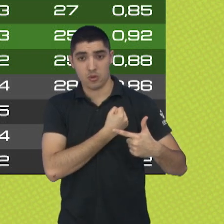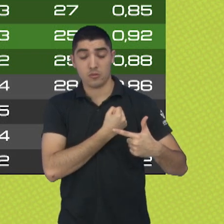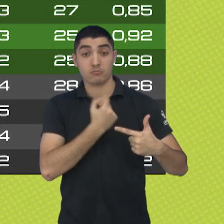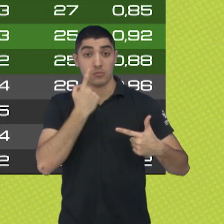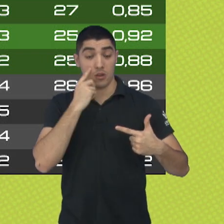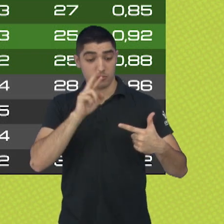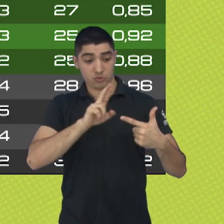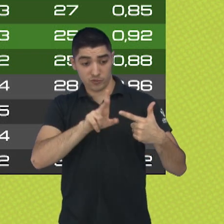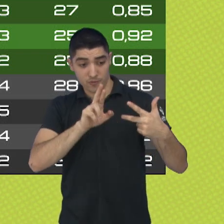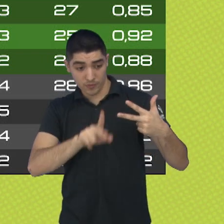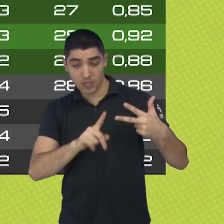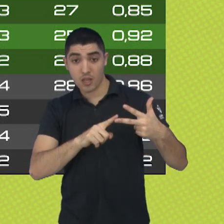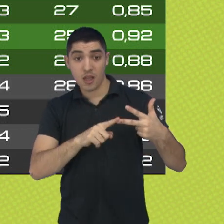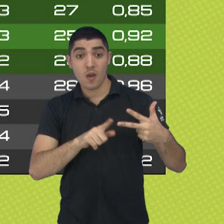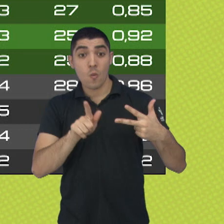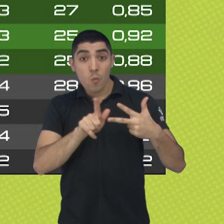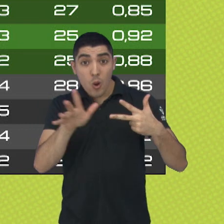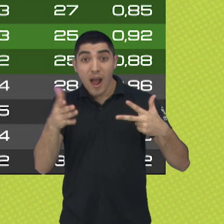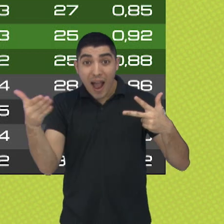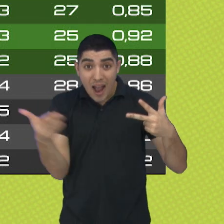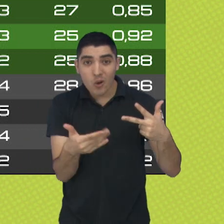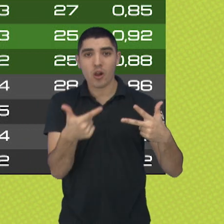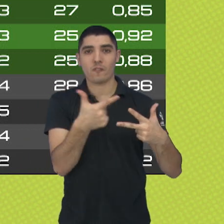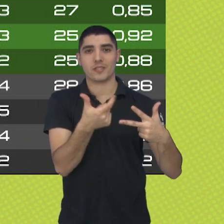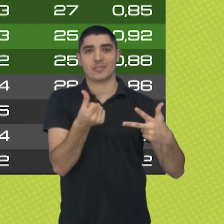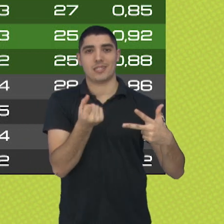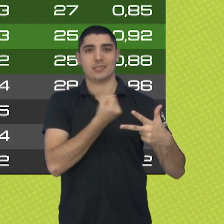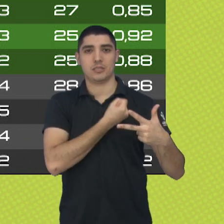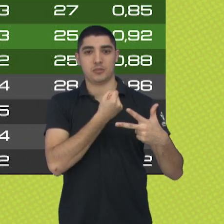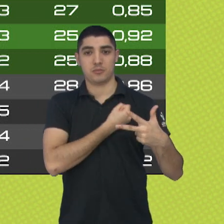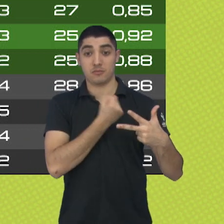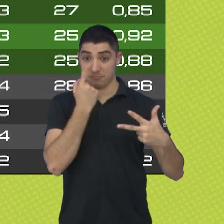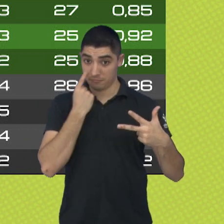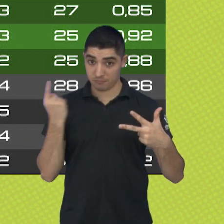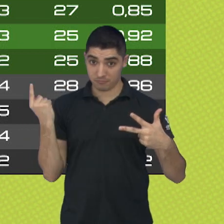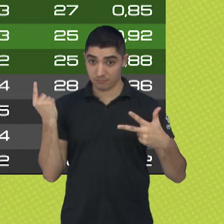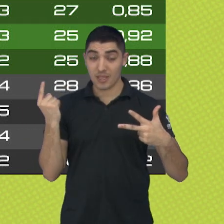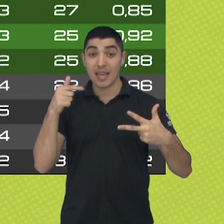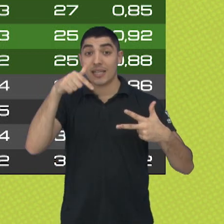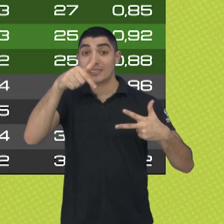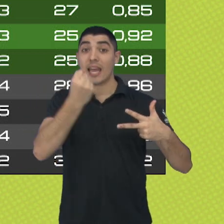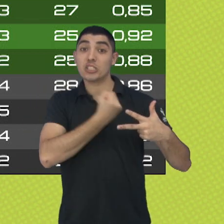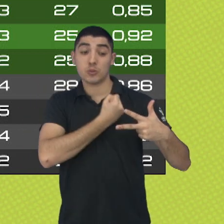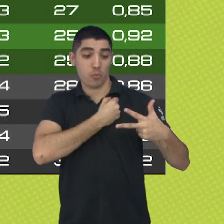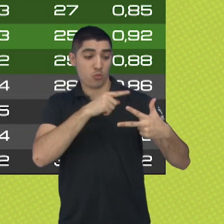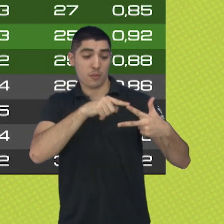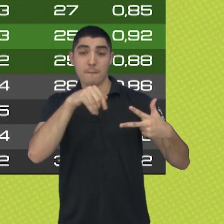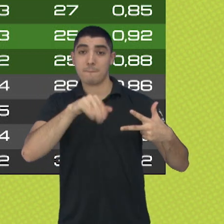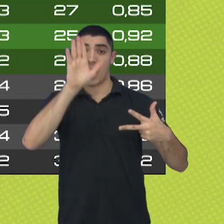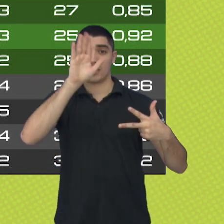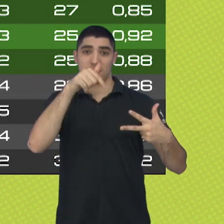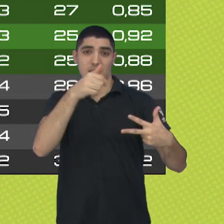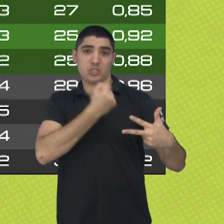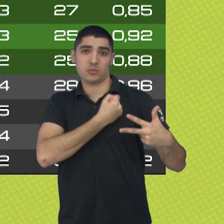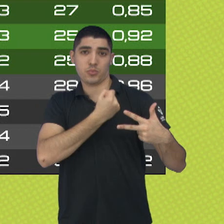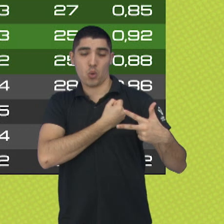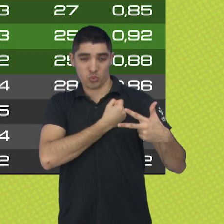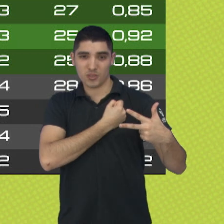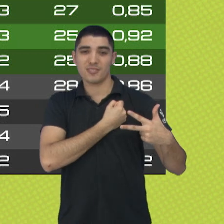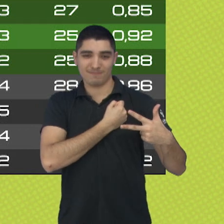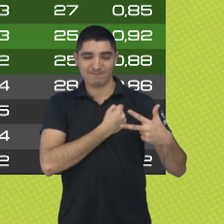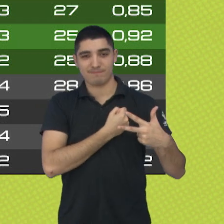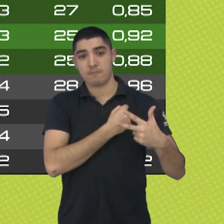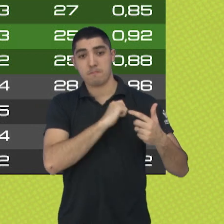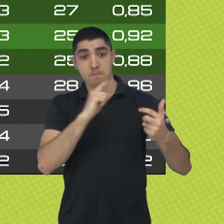que o Brunão falou. Guarulhos agora que chegou aos 26 pontos, olha só, 7 pontos de vantagem tem o São José em relação ao Guarulhos, que é o atual